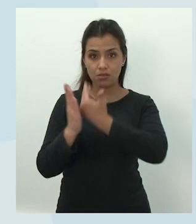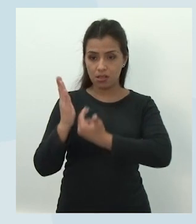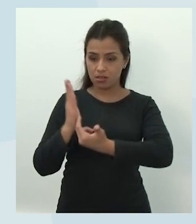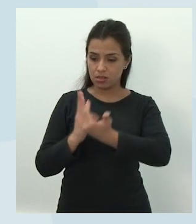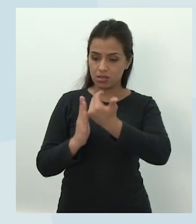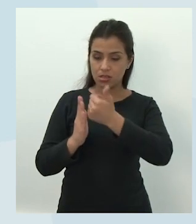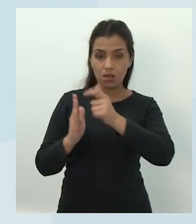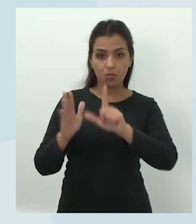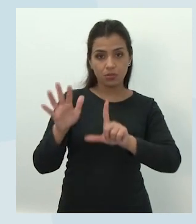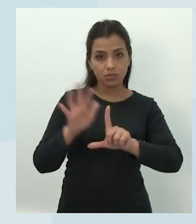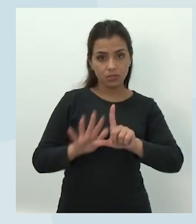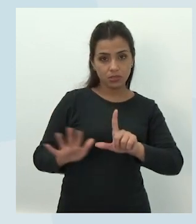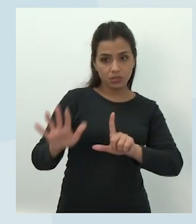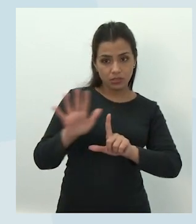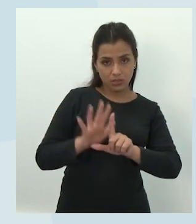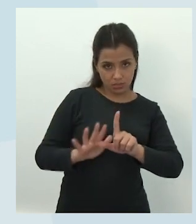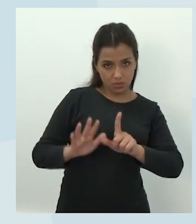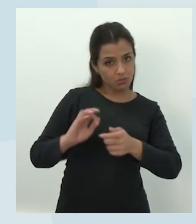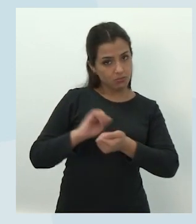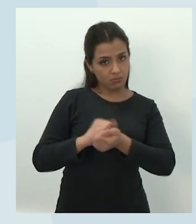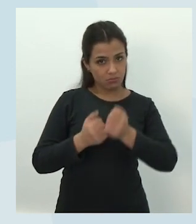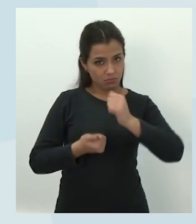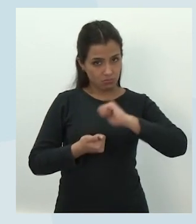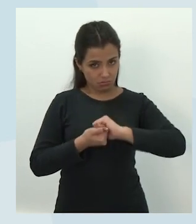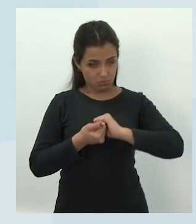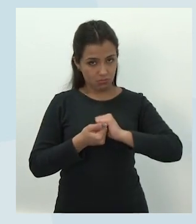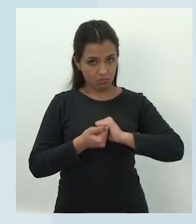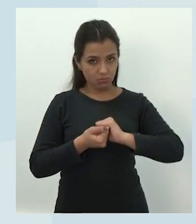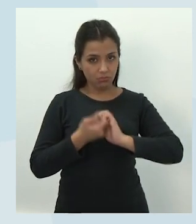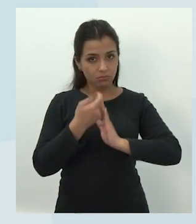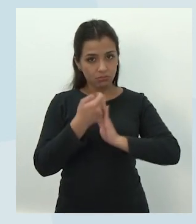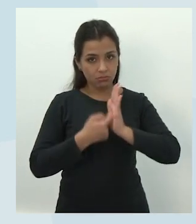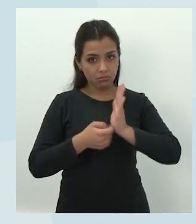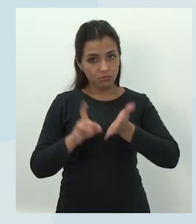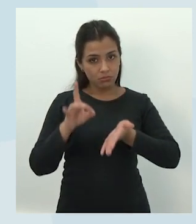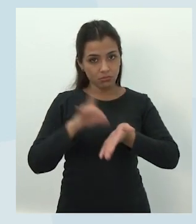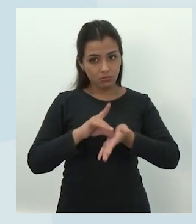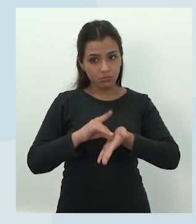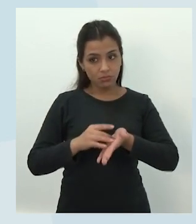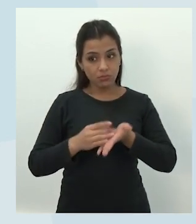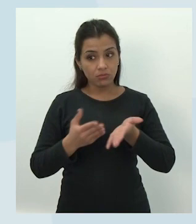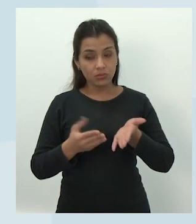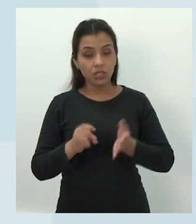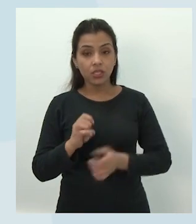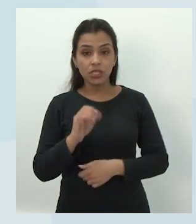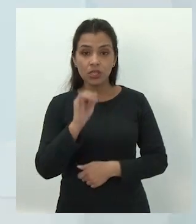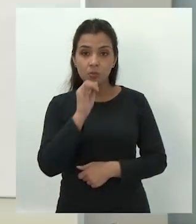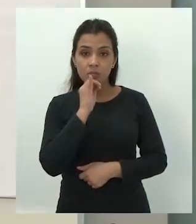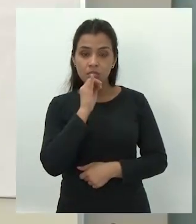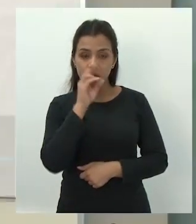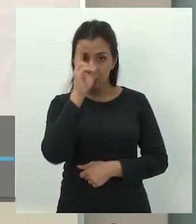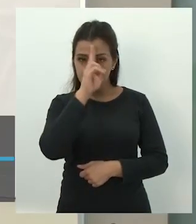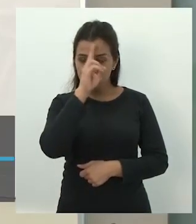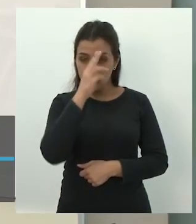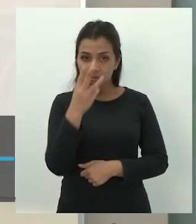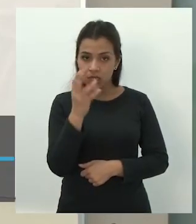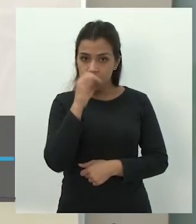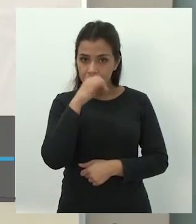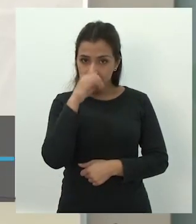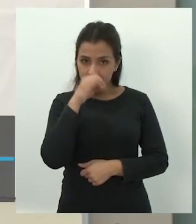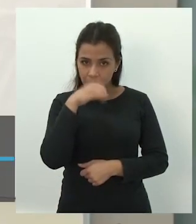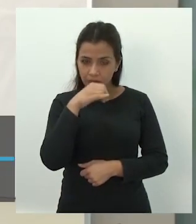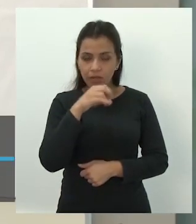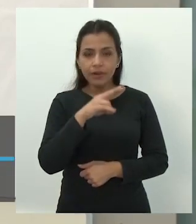cenário idealizado por vocês no roteiro inicial. Então, vamos supor, se eu tenho essa história dos 3 porquinhos, eu vou desenhar os